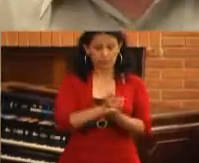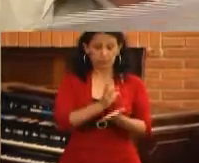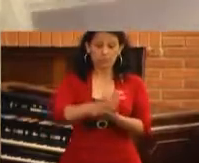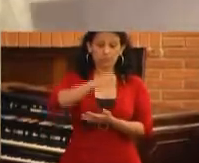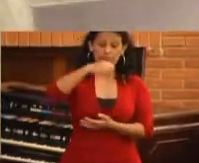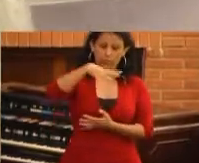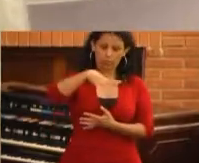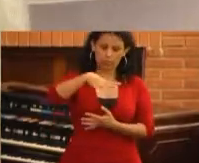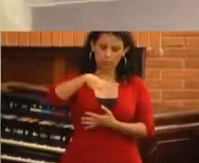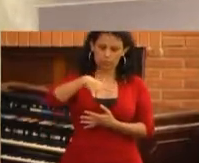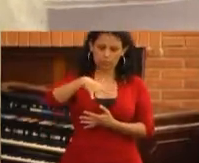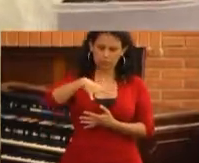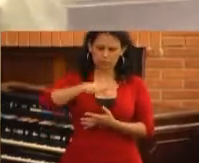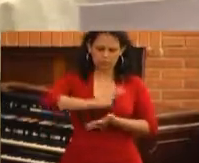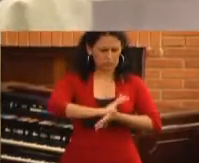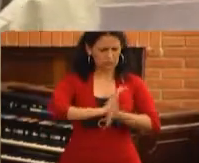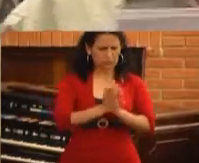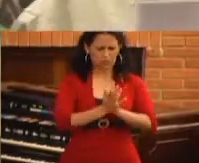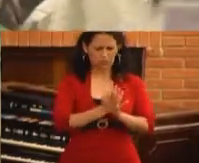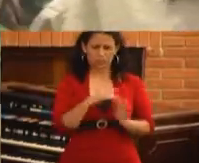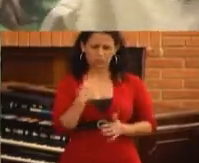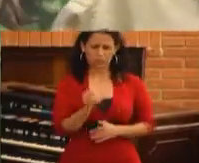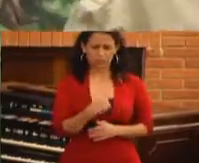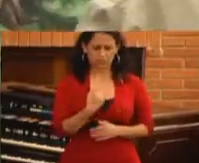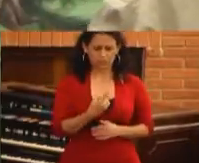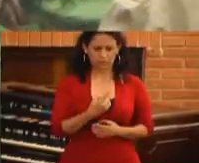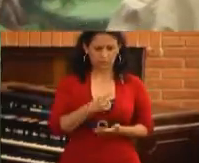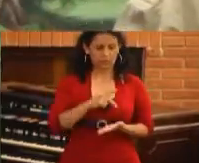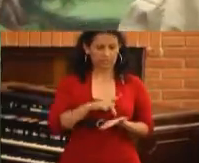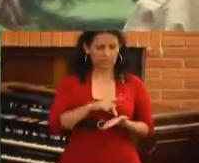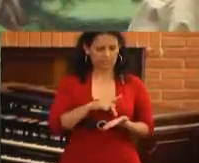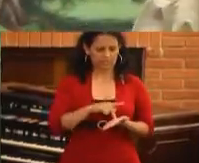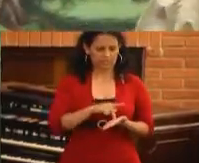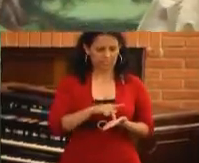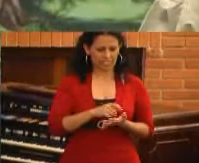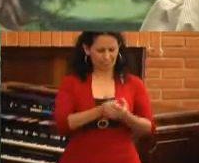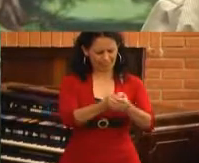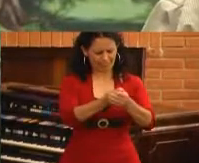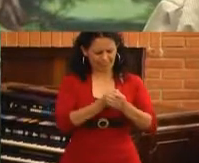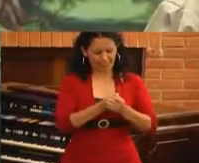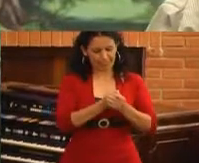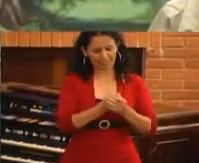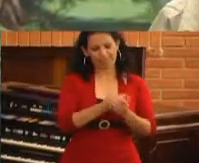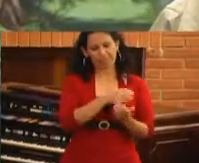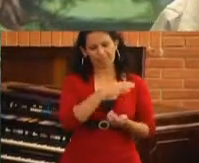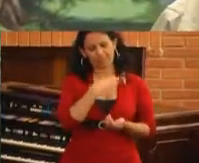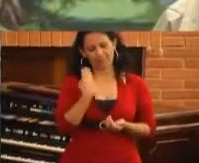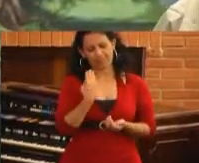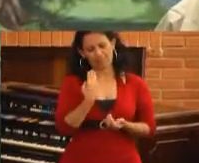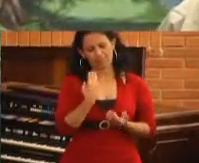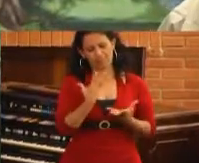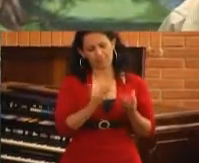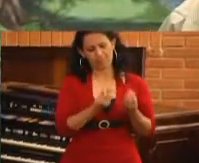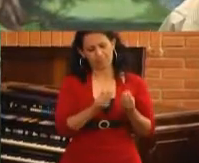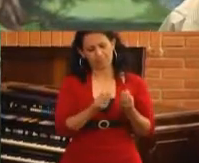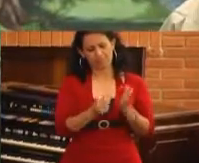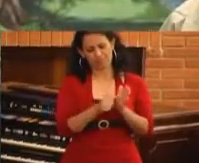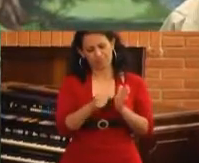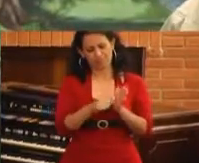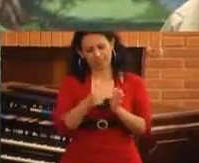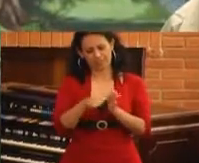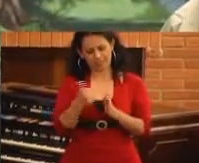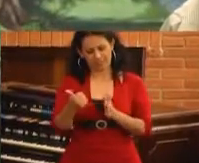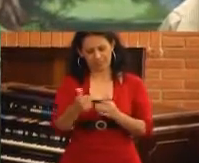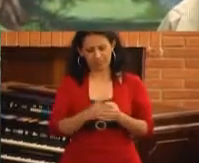mate? A verdade assassinou-me uma e mais vezes. E